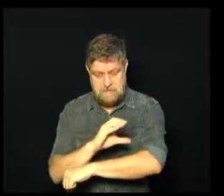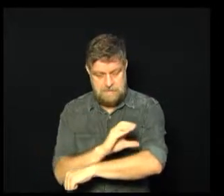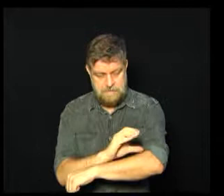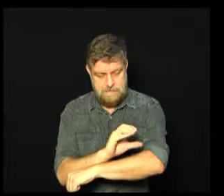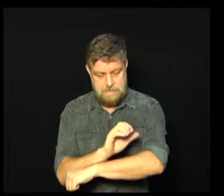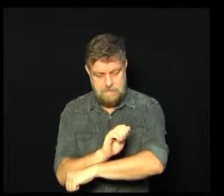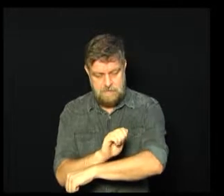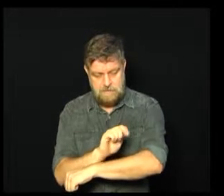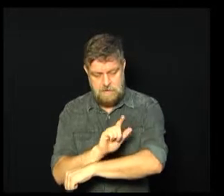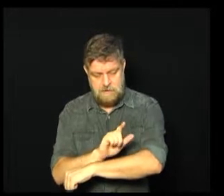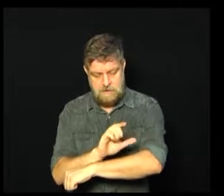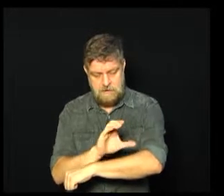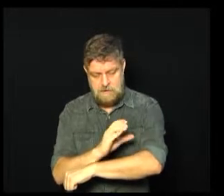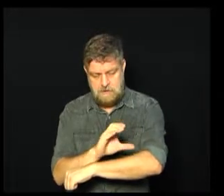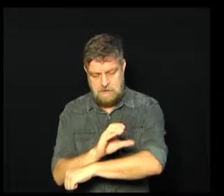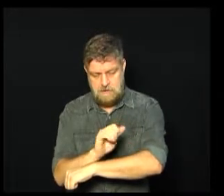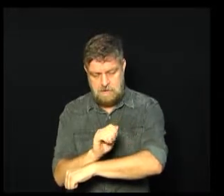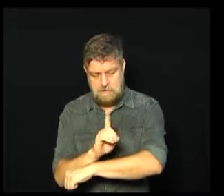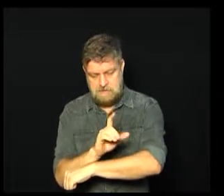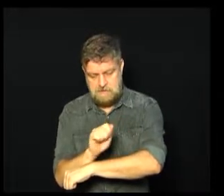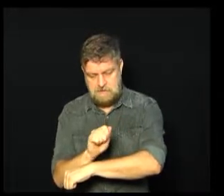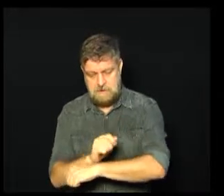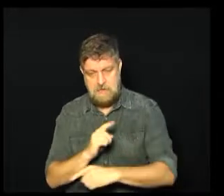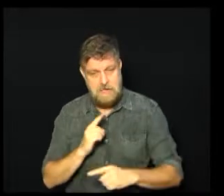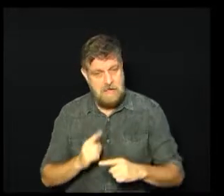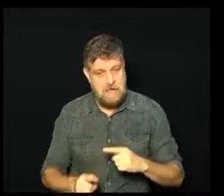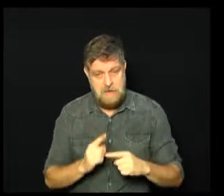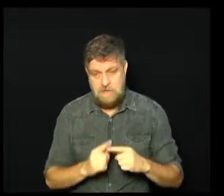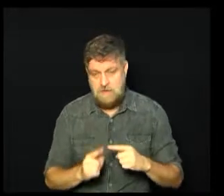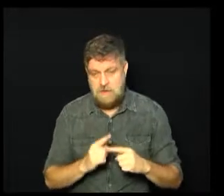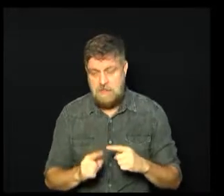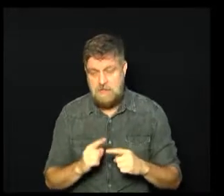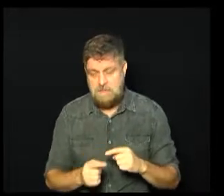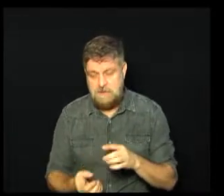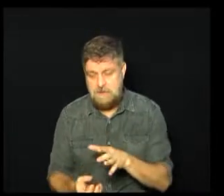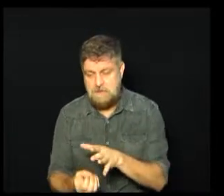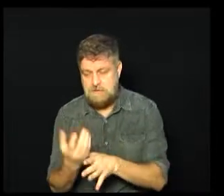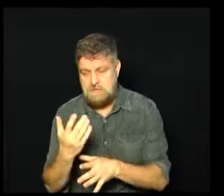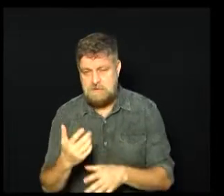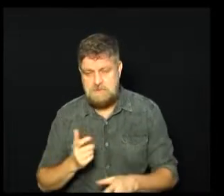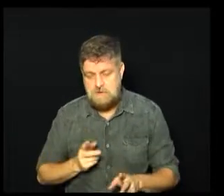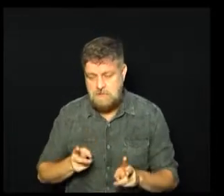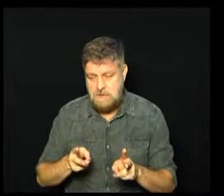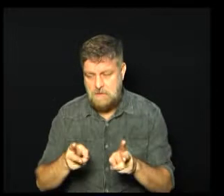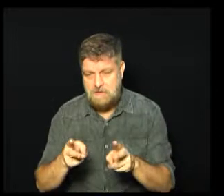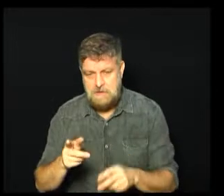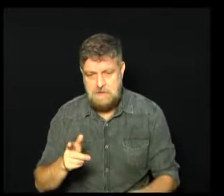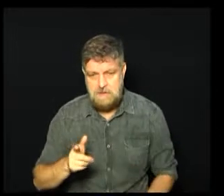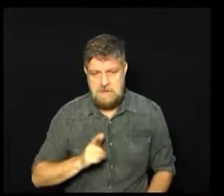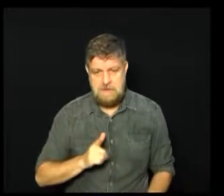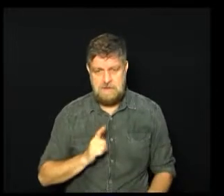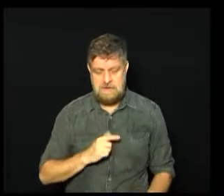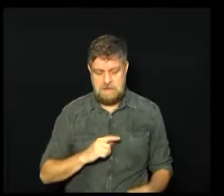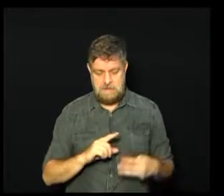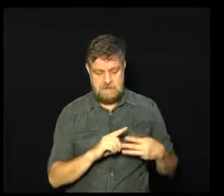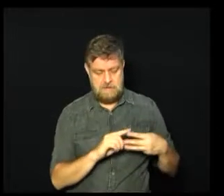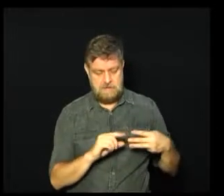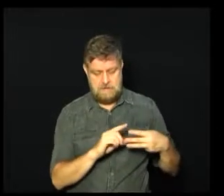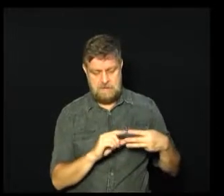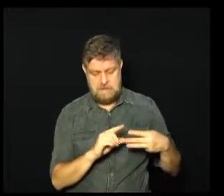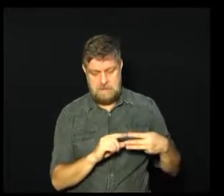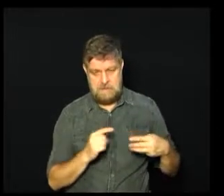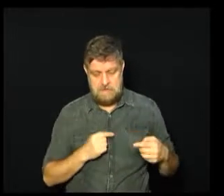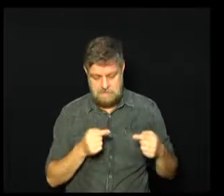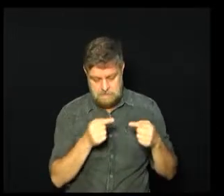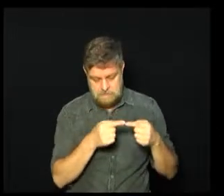E a proibição de instalação permanece, né? E eu acho que é por isso, um dos motivos pelos quais a INDEC está bastante envolvida